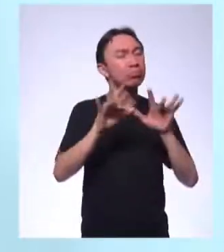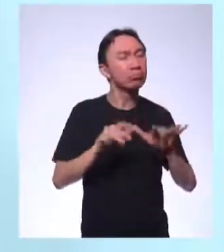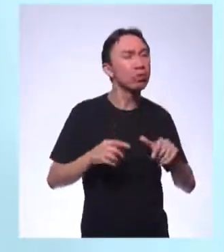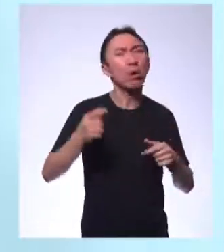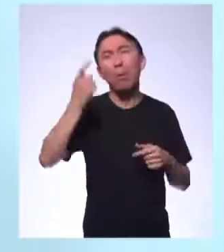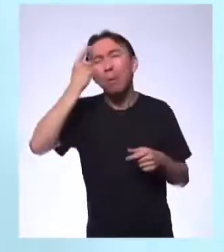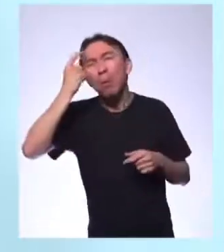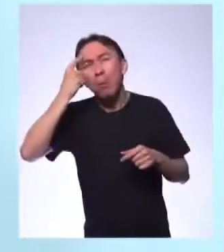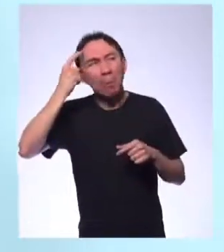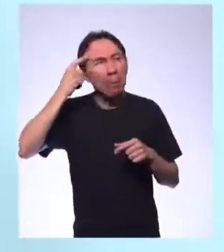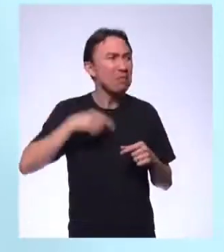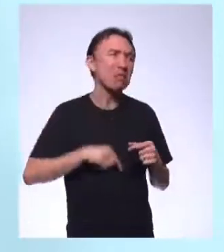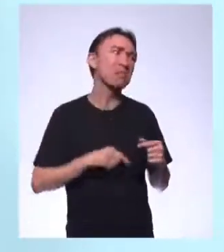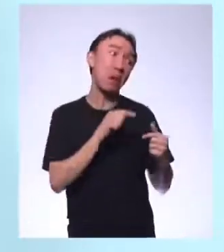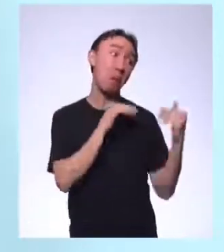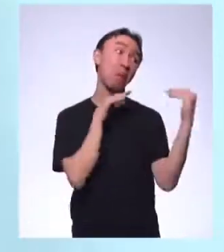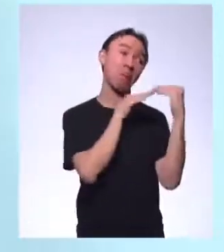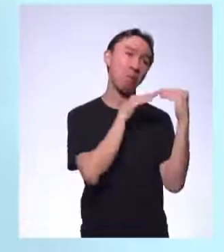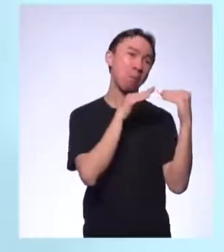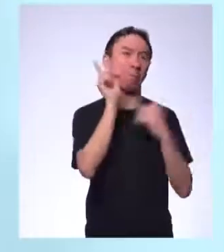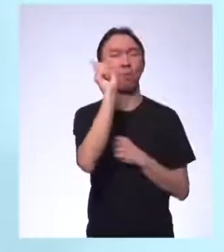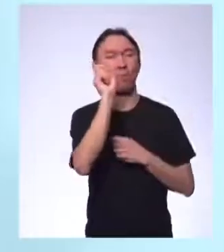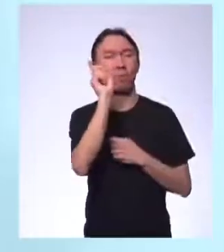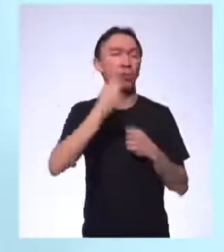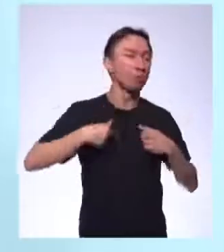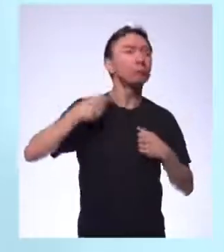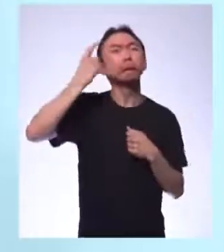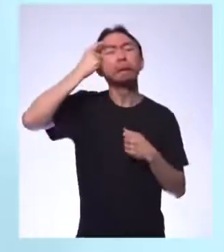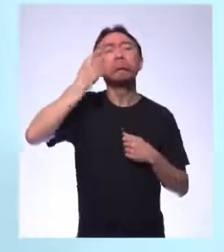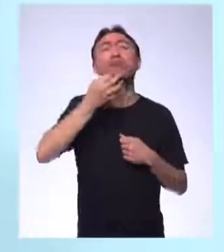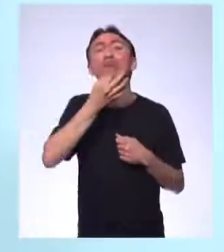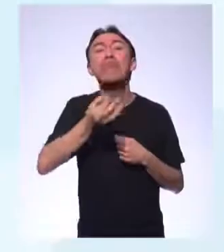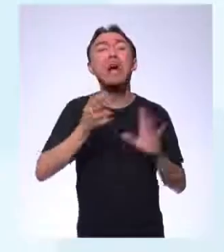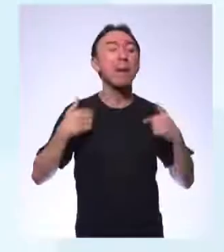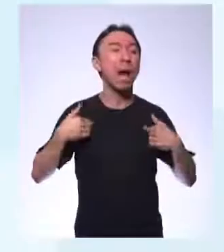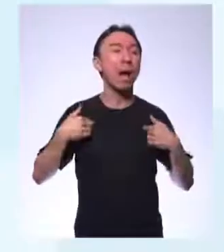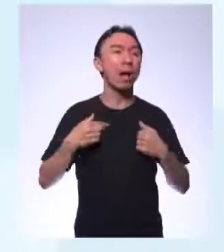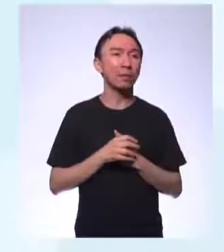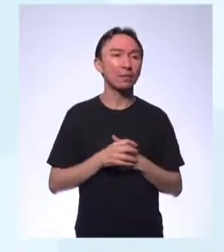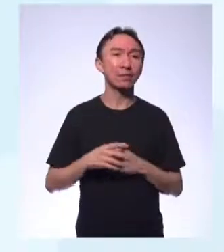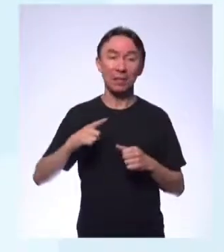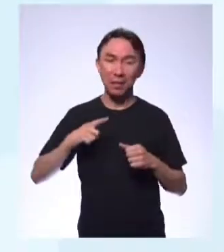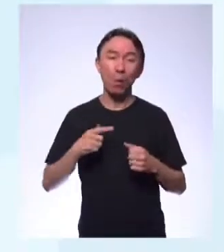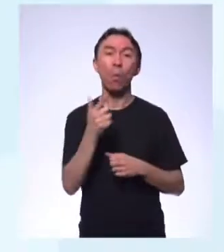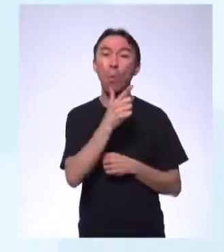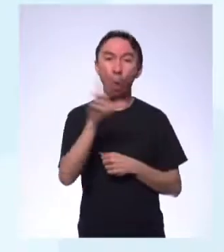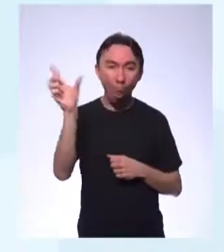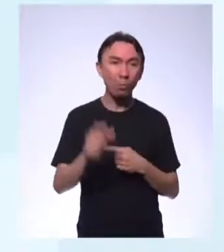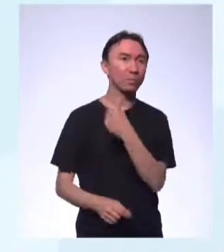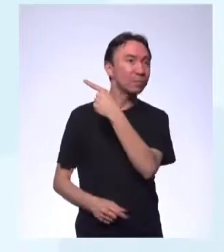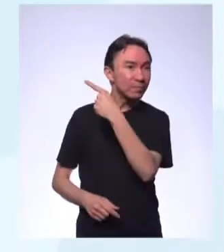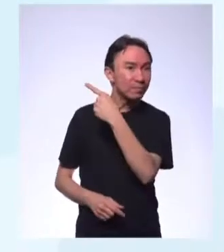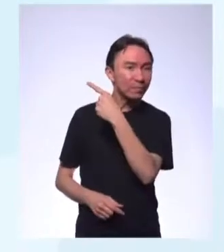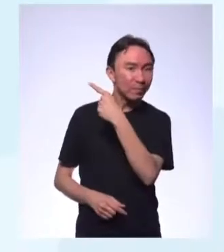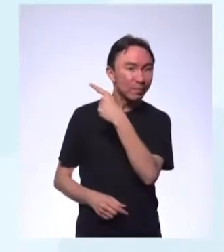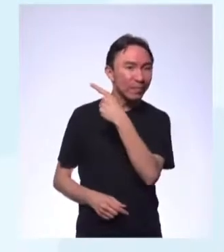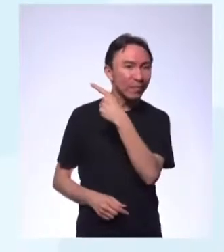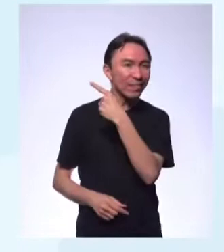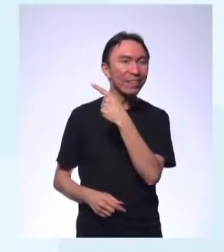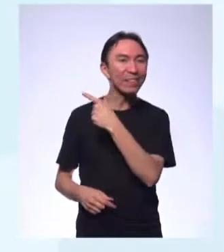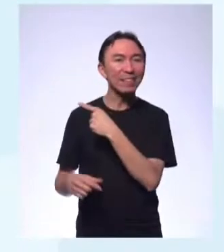vou me comprometer, certo? Então, eu até trouxe para vocês um outro material. Blogueiros resenhistas dizem que chegam a